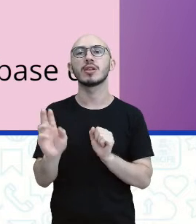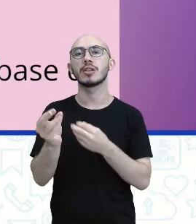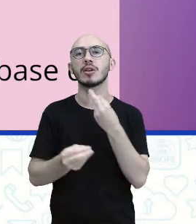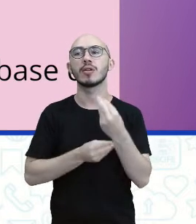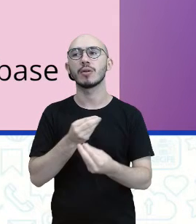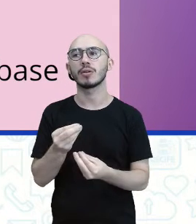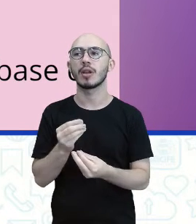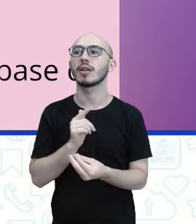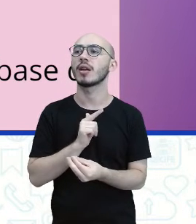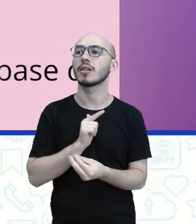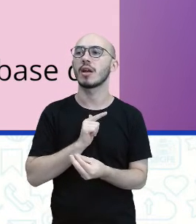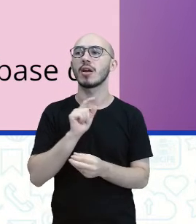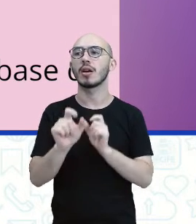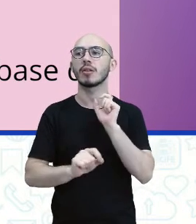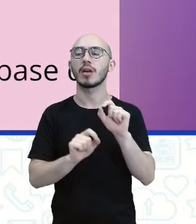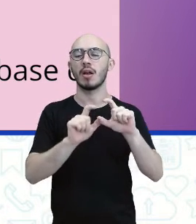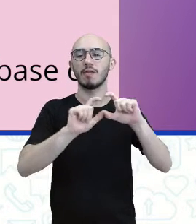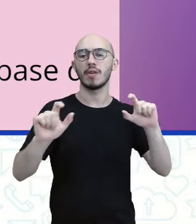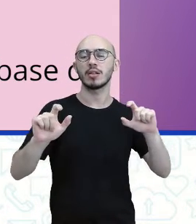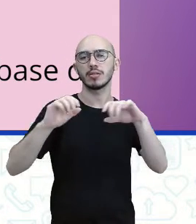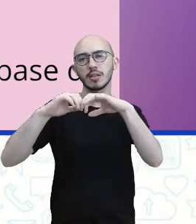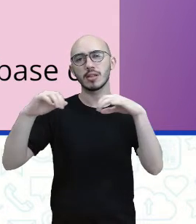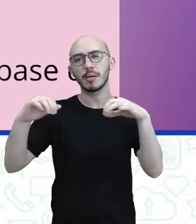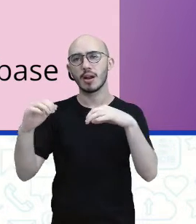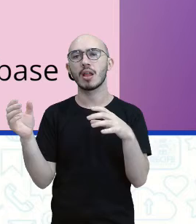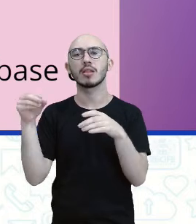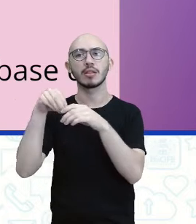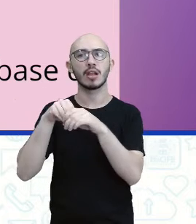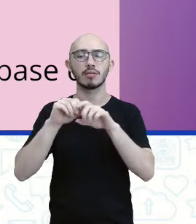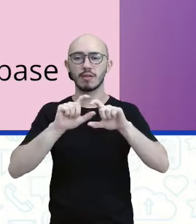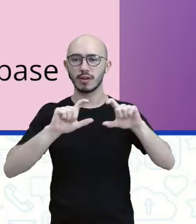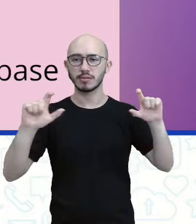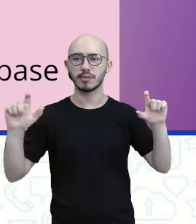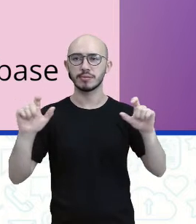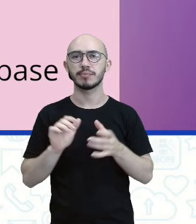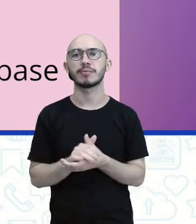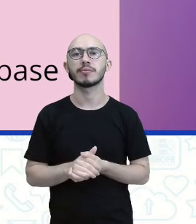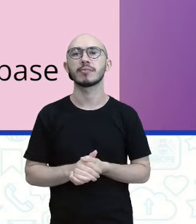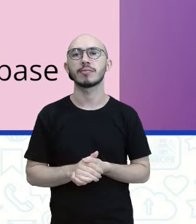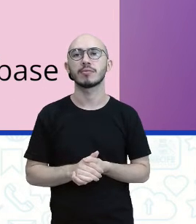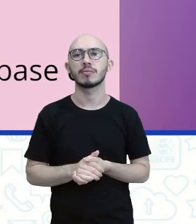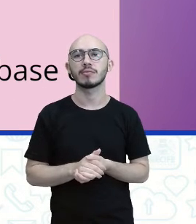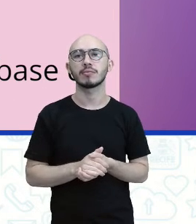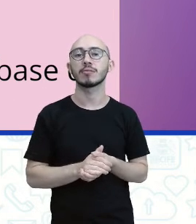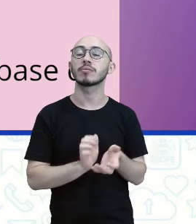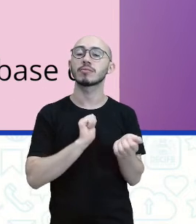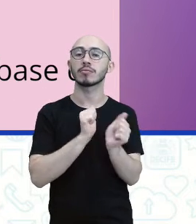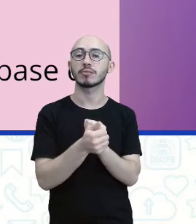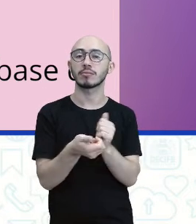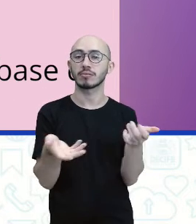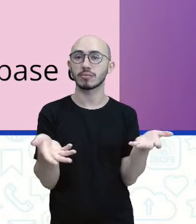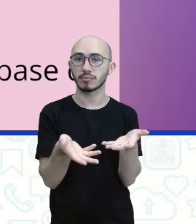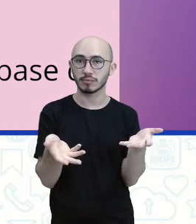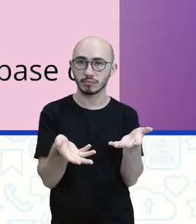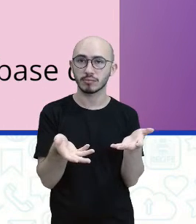separar orações que se intercalam dentro de uma principal, ó. O jogo de hoje, disse o treinador, então eu isolo isso